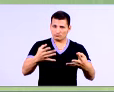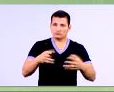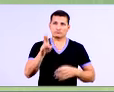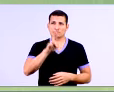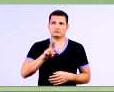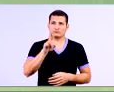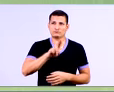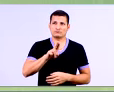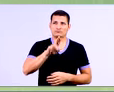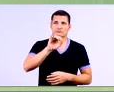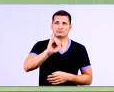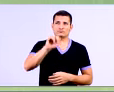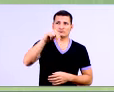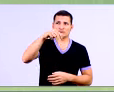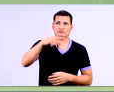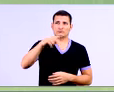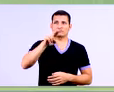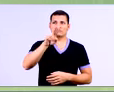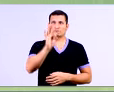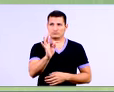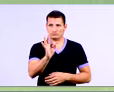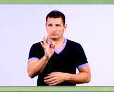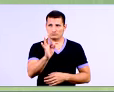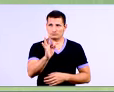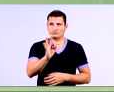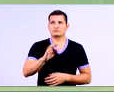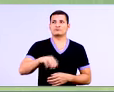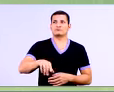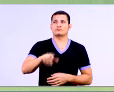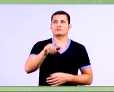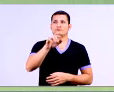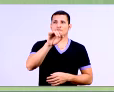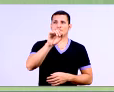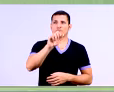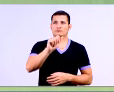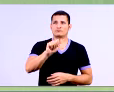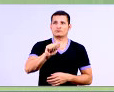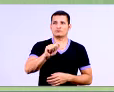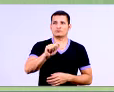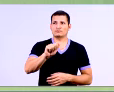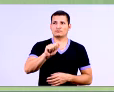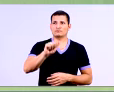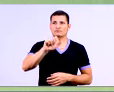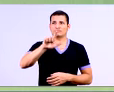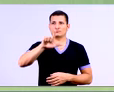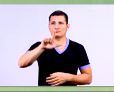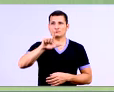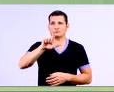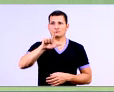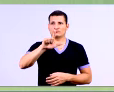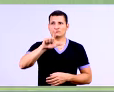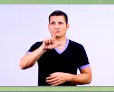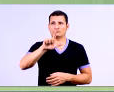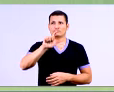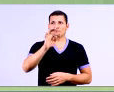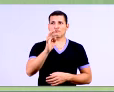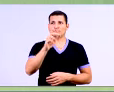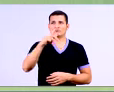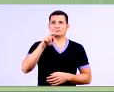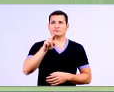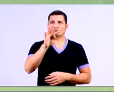o output. Uma boa parte dos elementos, nós chamaremos de elementos, senhores, tudo que